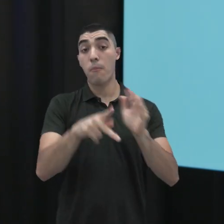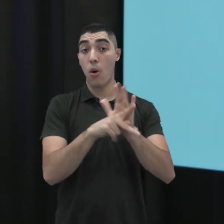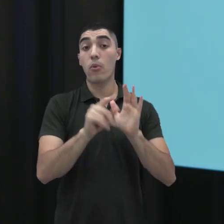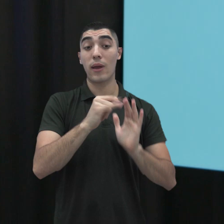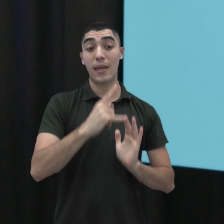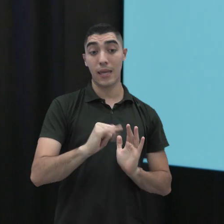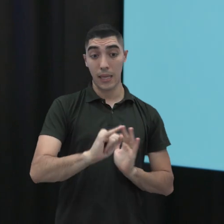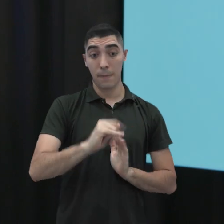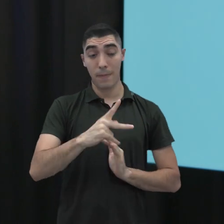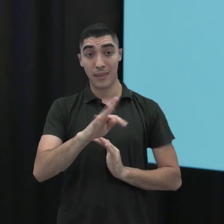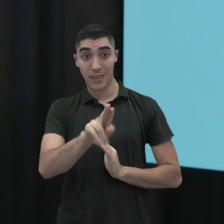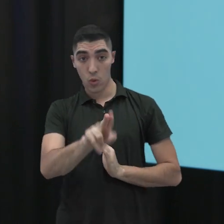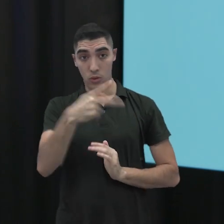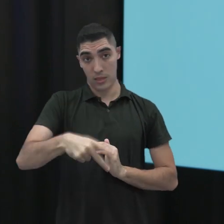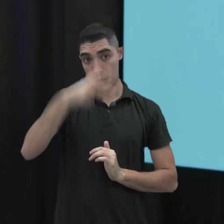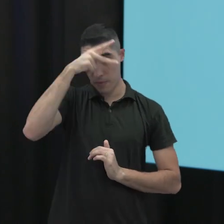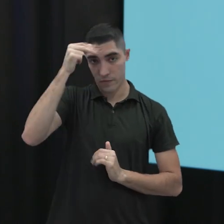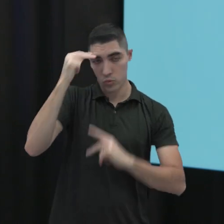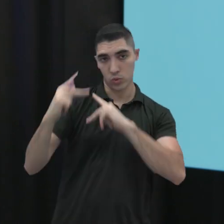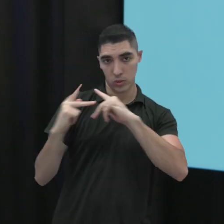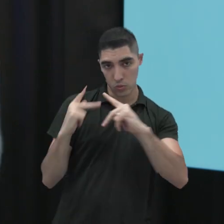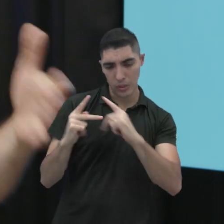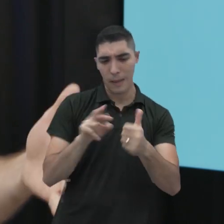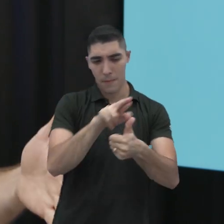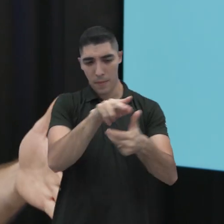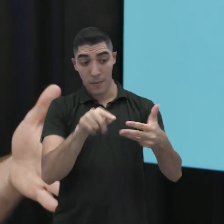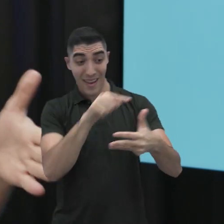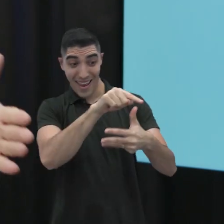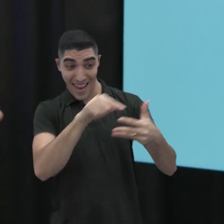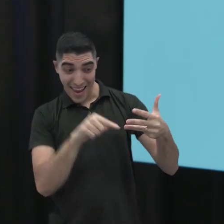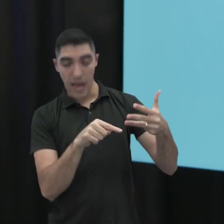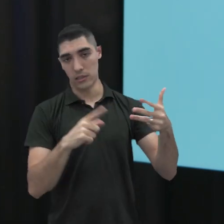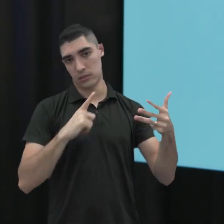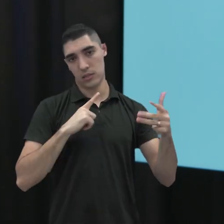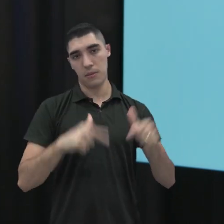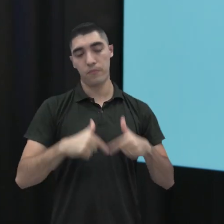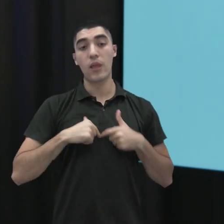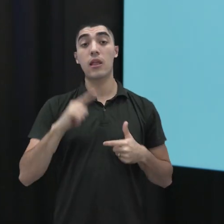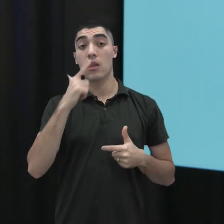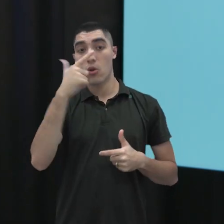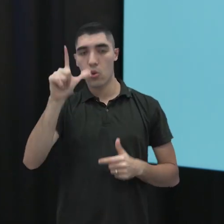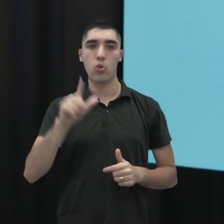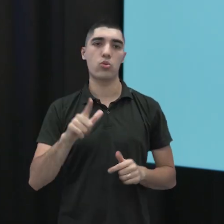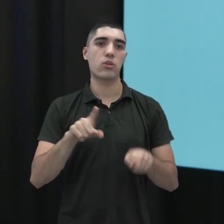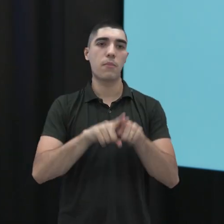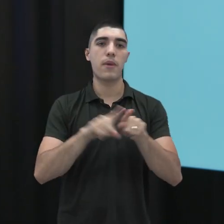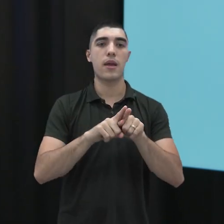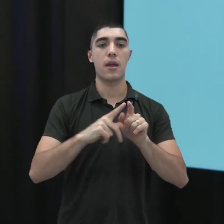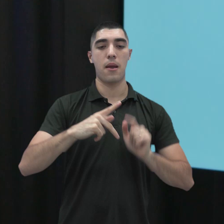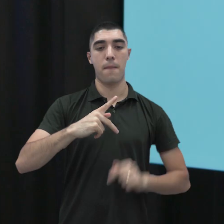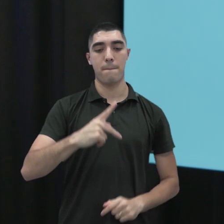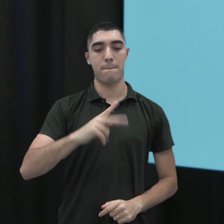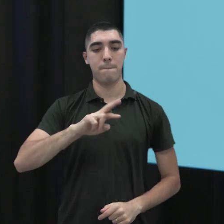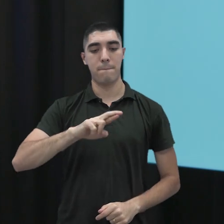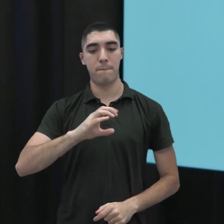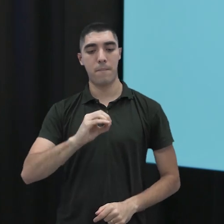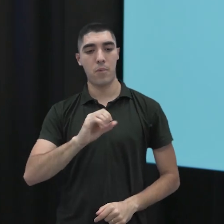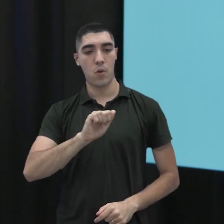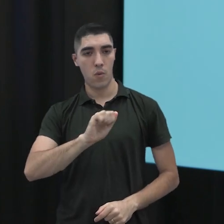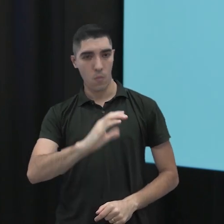Essas são leis de incentivos indiretas, né, que você precisa de patrocínio. Tem o PROAC, que é o PROAC